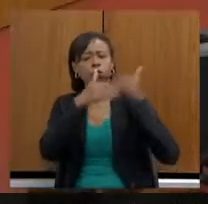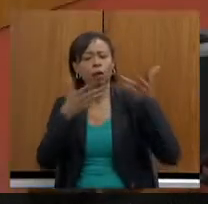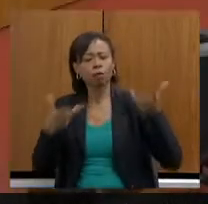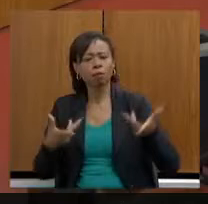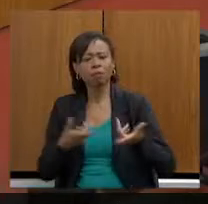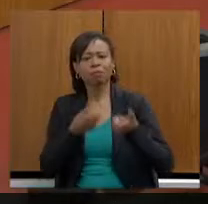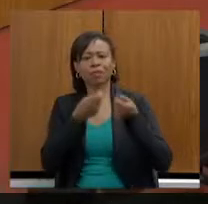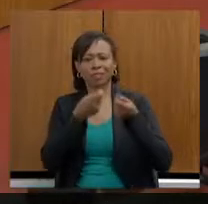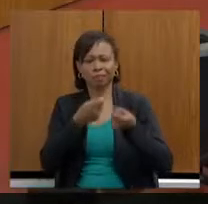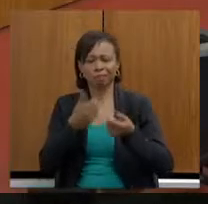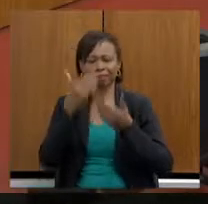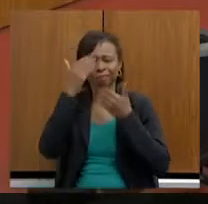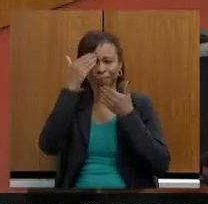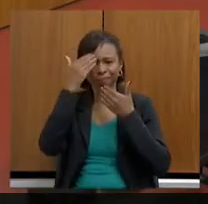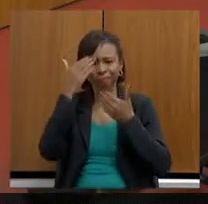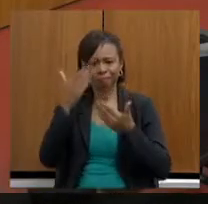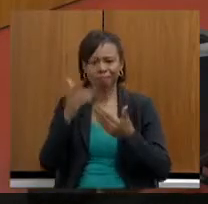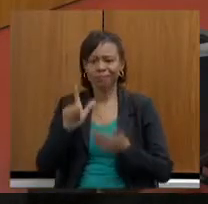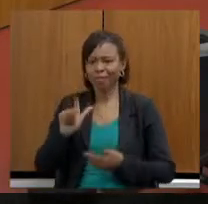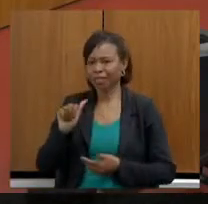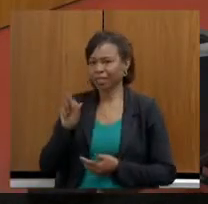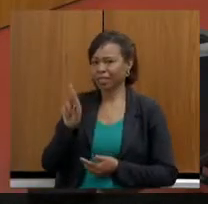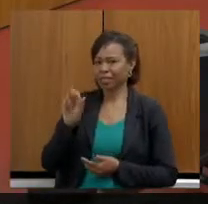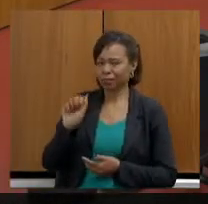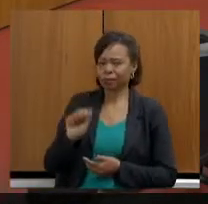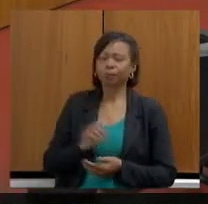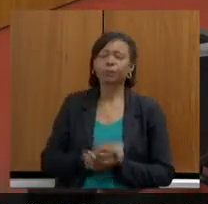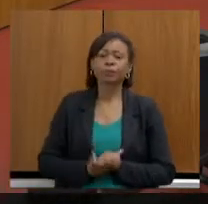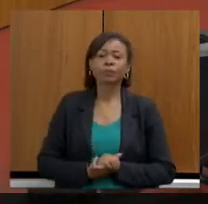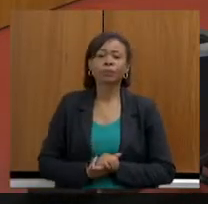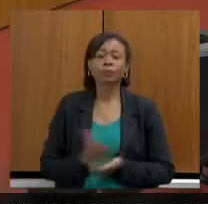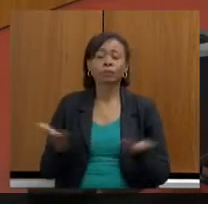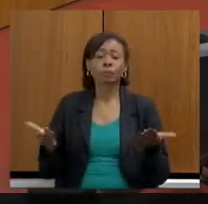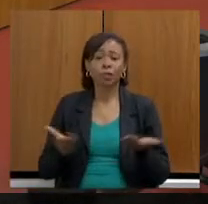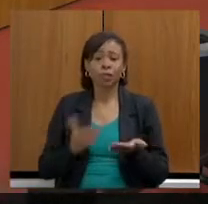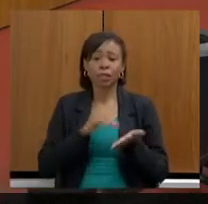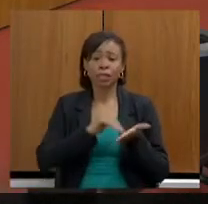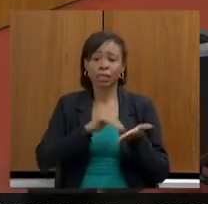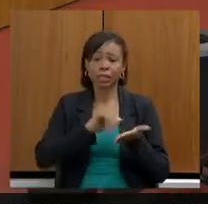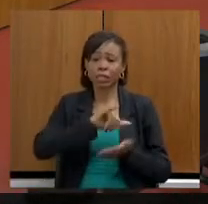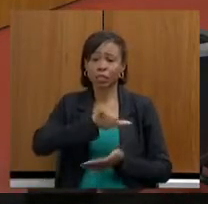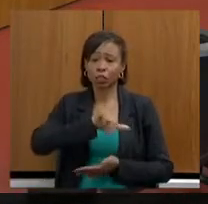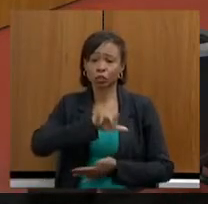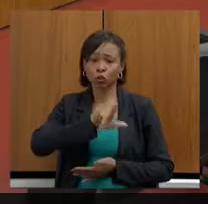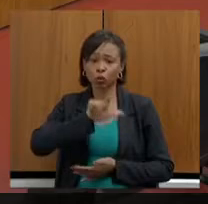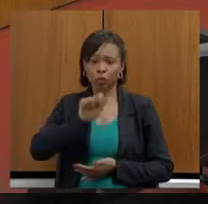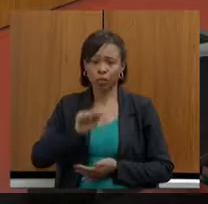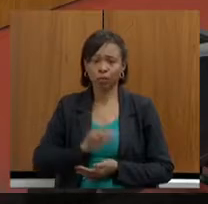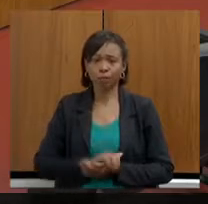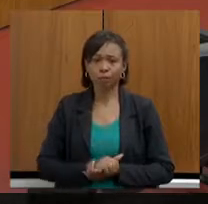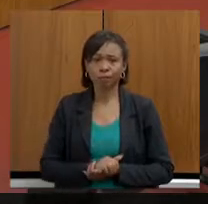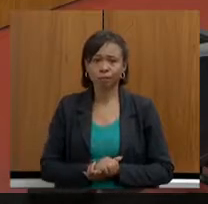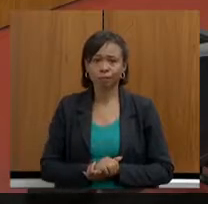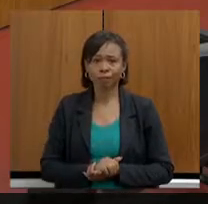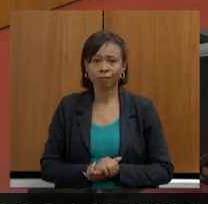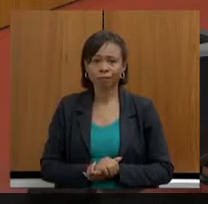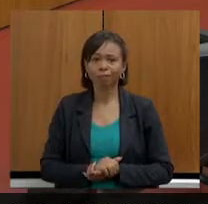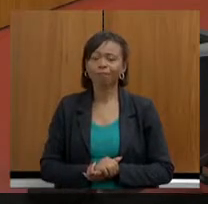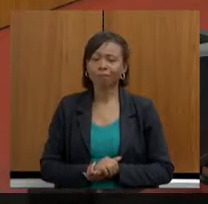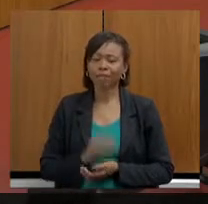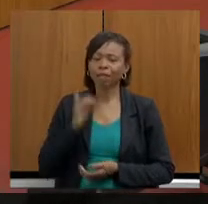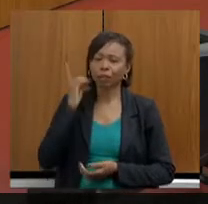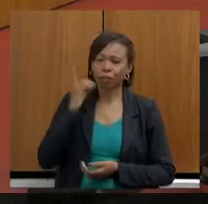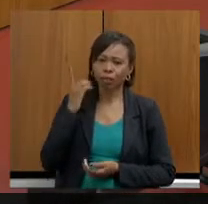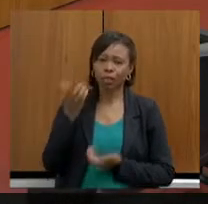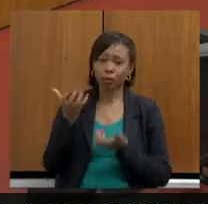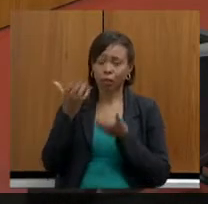obrigada obrigada a deputada Laura para suas considerações a secretária de estado Júlia Santana Deputado a Laura queria